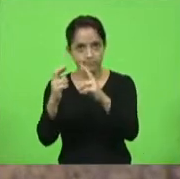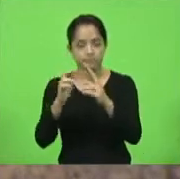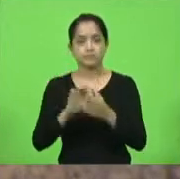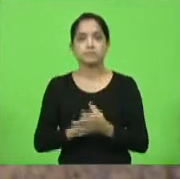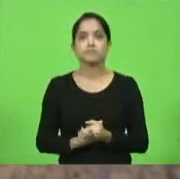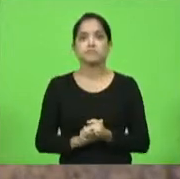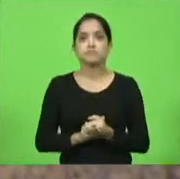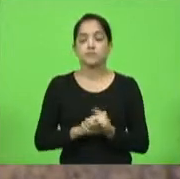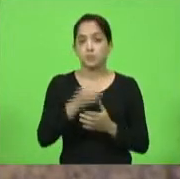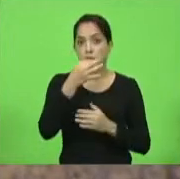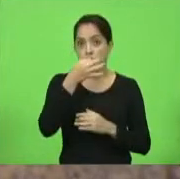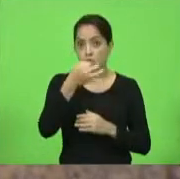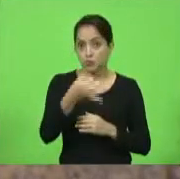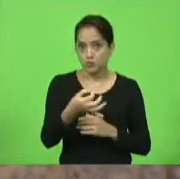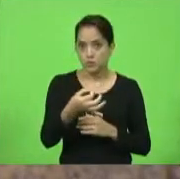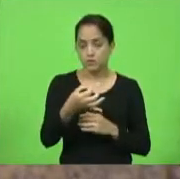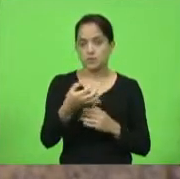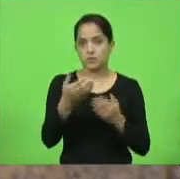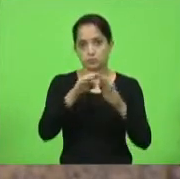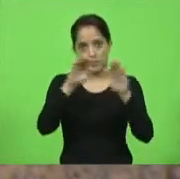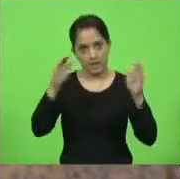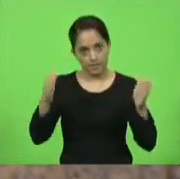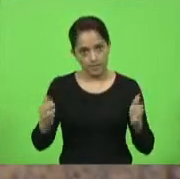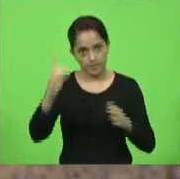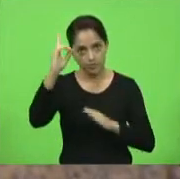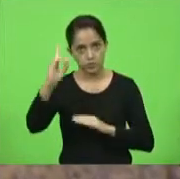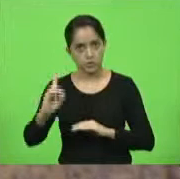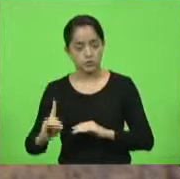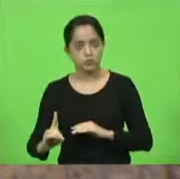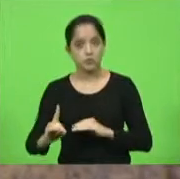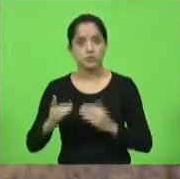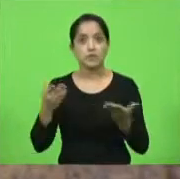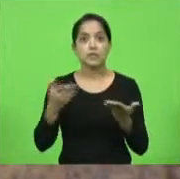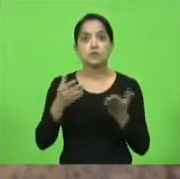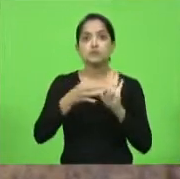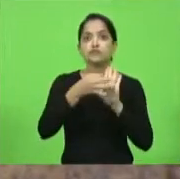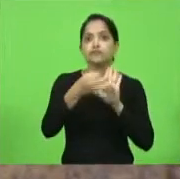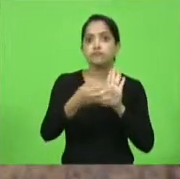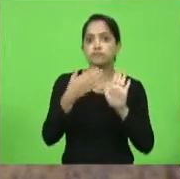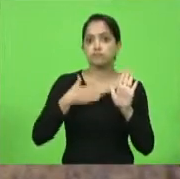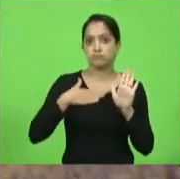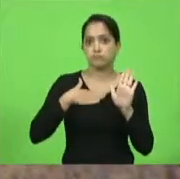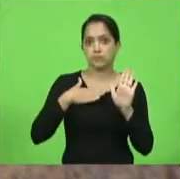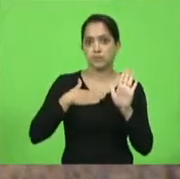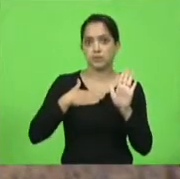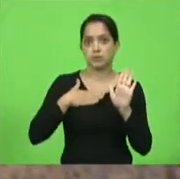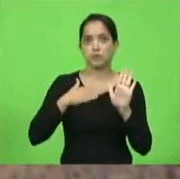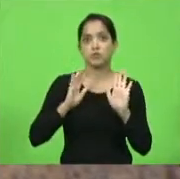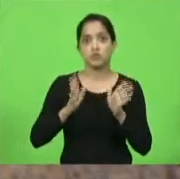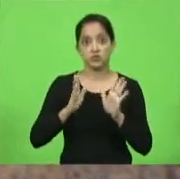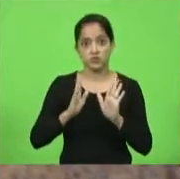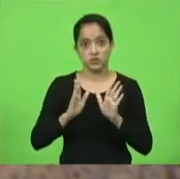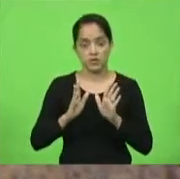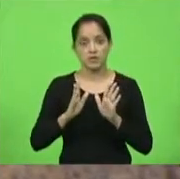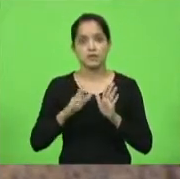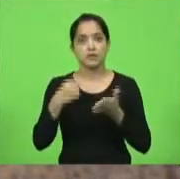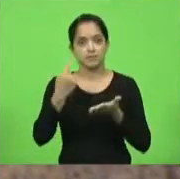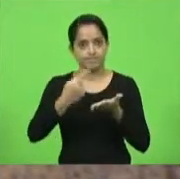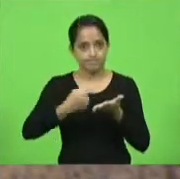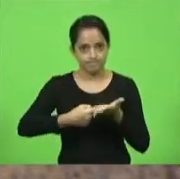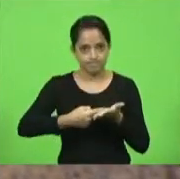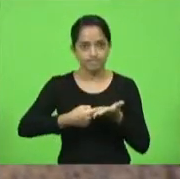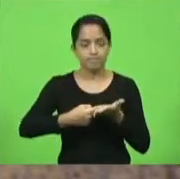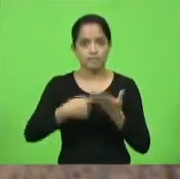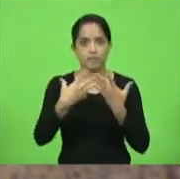uma sugestão à mesa. E é uma sugestão que eu vou fazer e que eu, particularmente, já irei adotar a partir